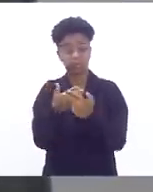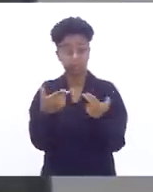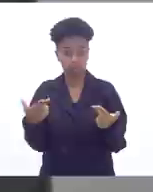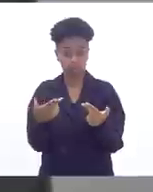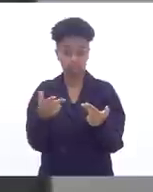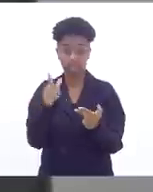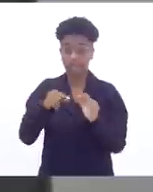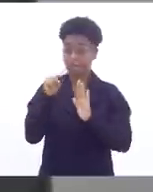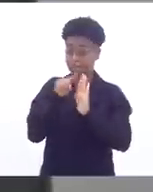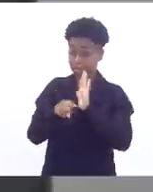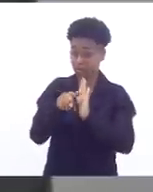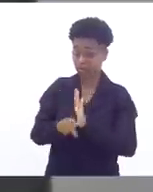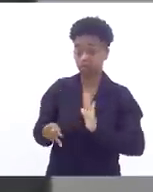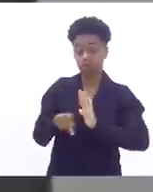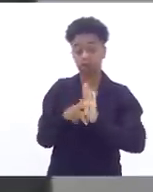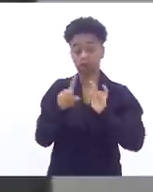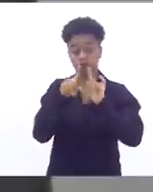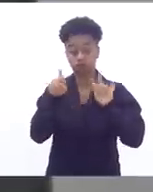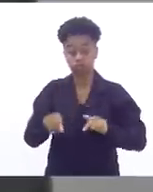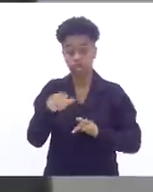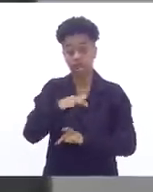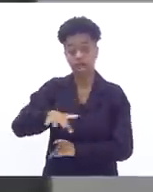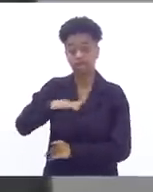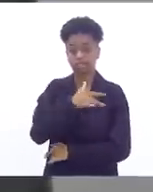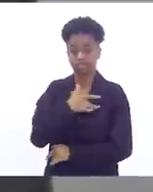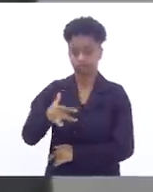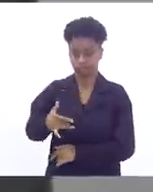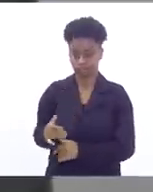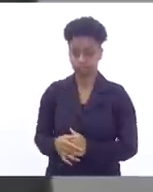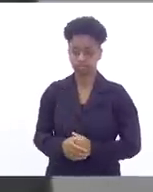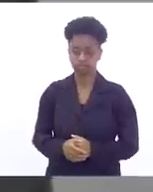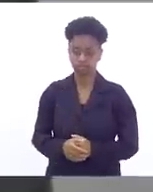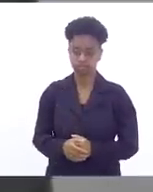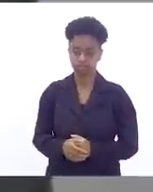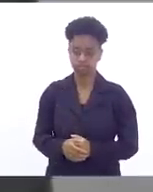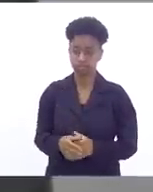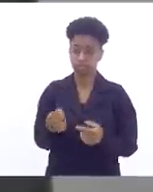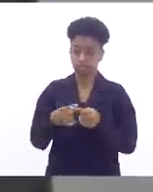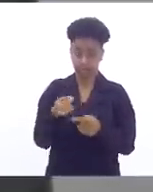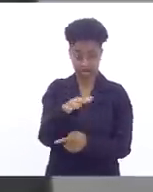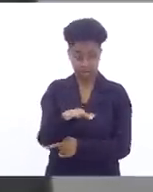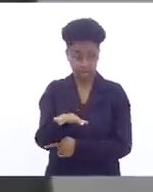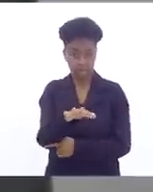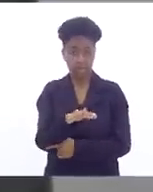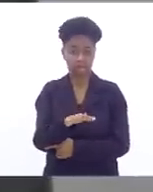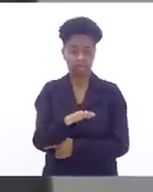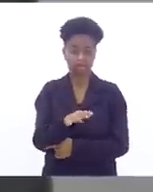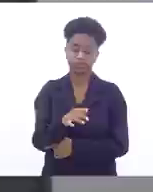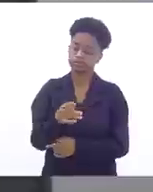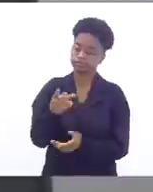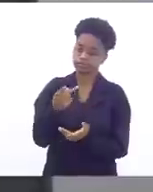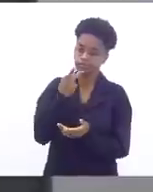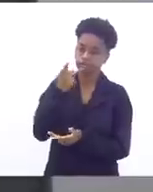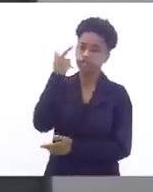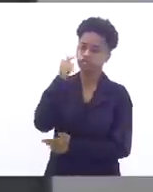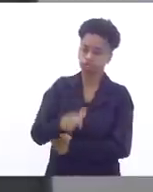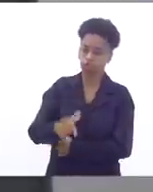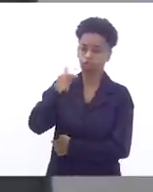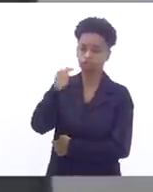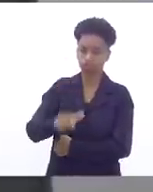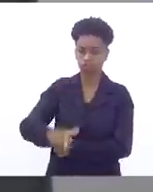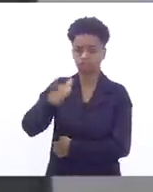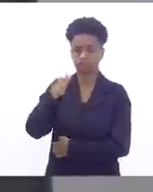a pergunta que veio do servidores da saúde que eles insistem né em dizer que